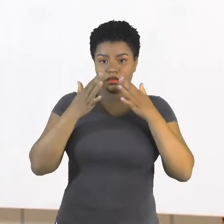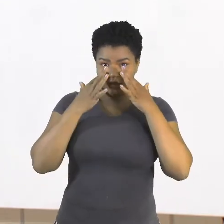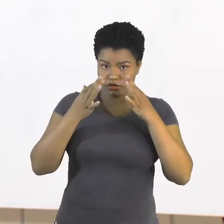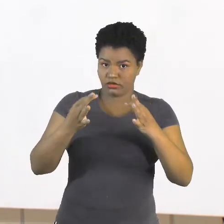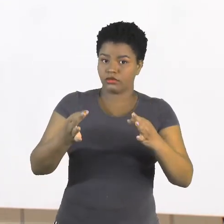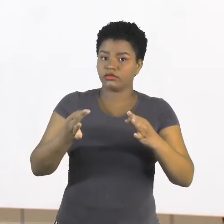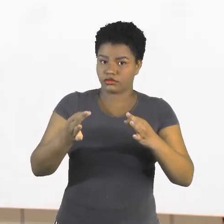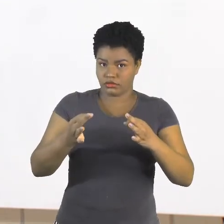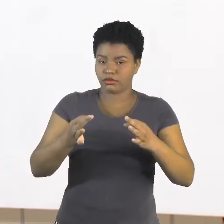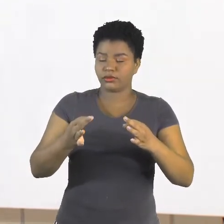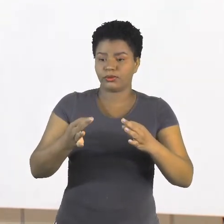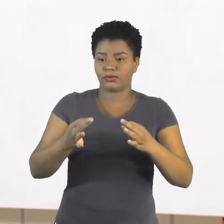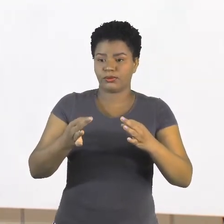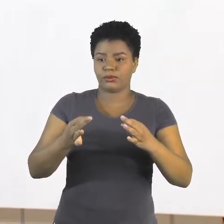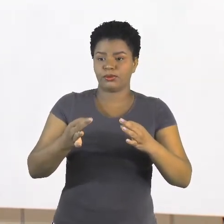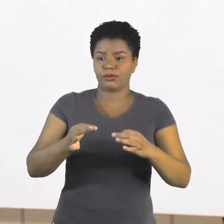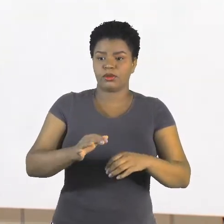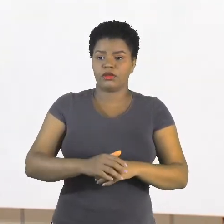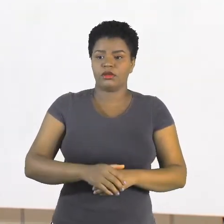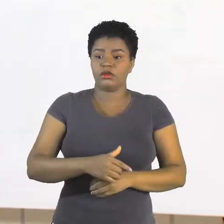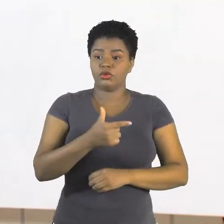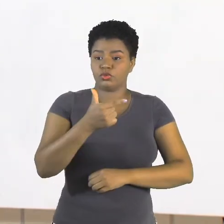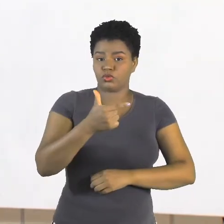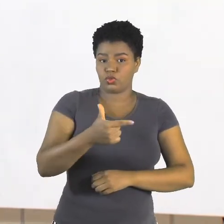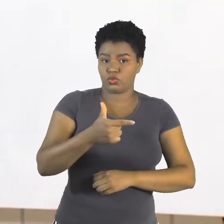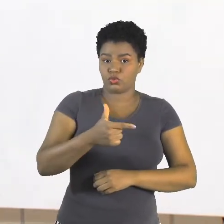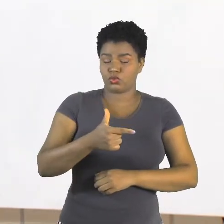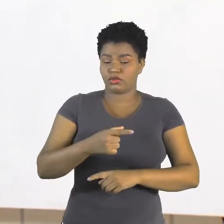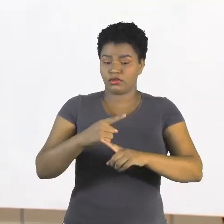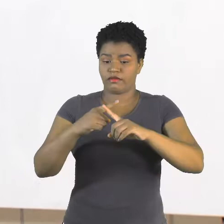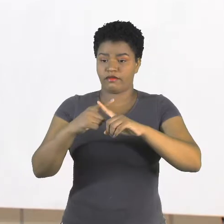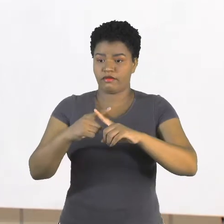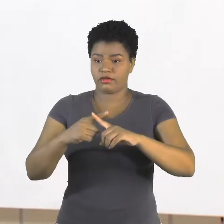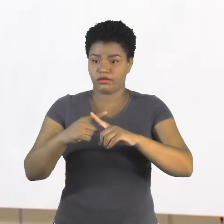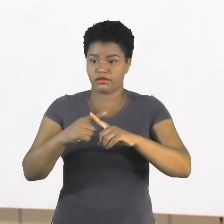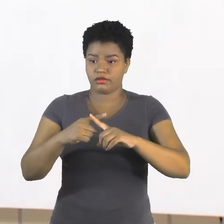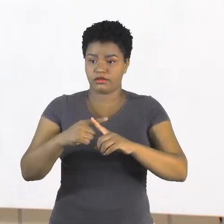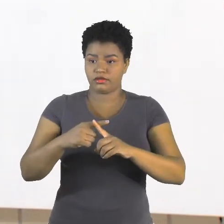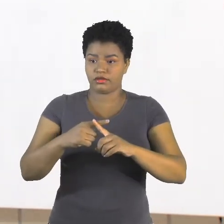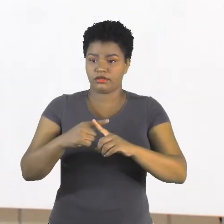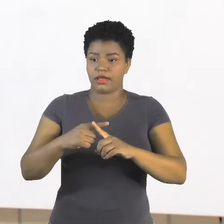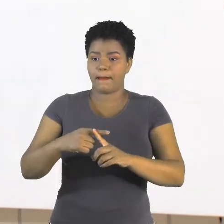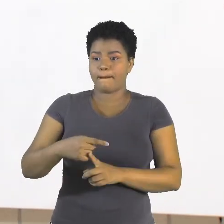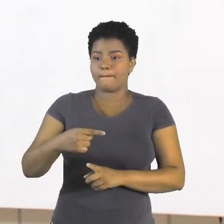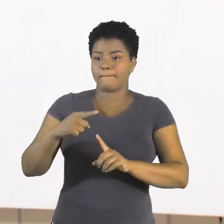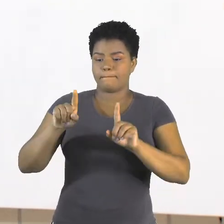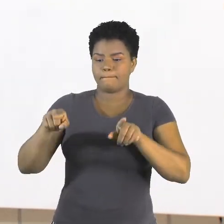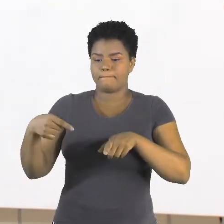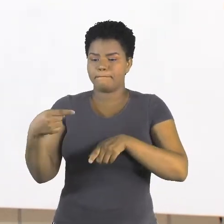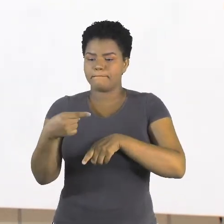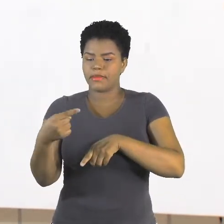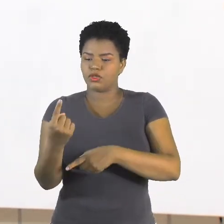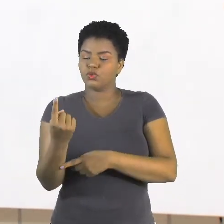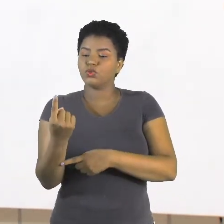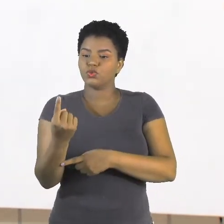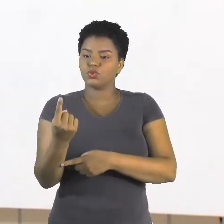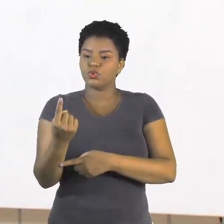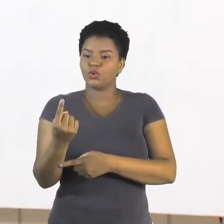nisso aqui, tá bom? 2 vezes menos 1, eu vou ter então menos